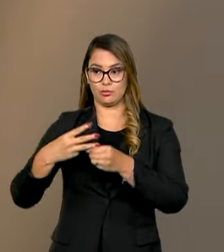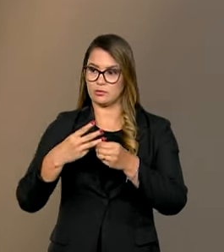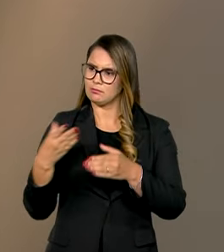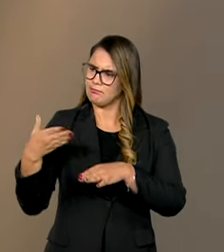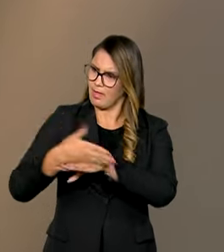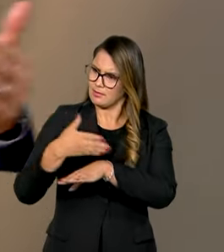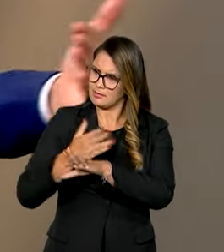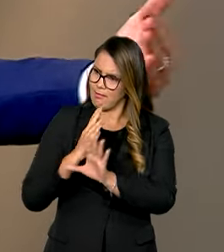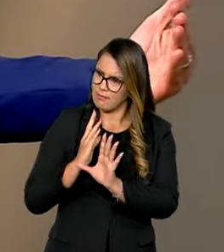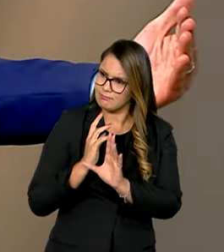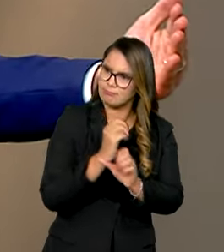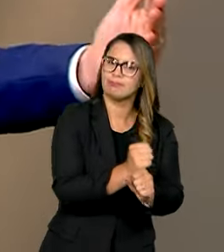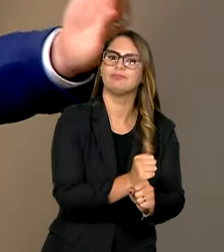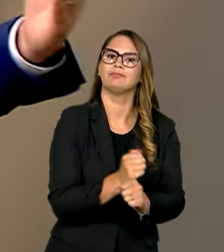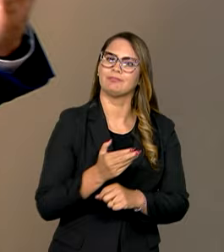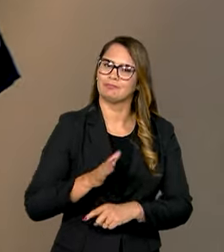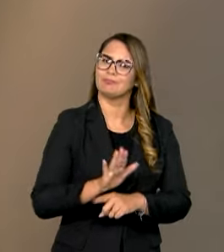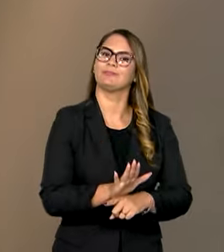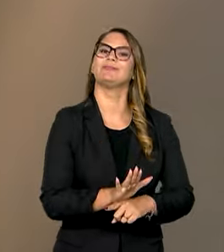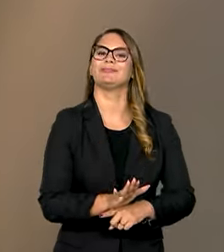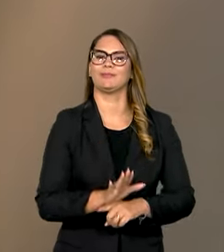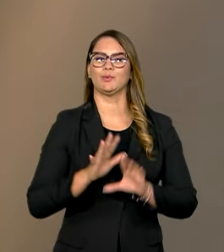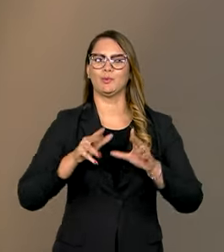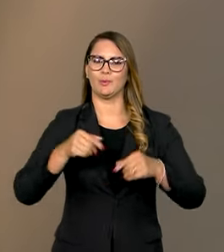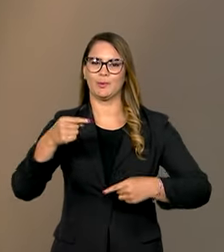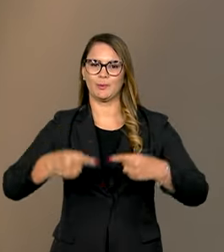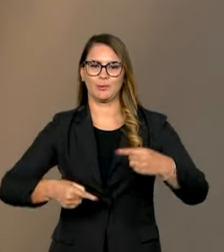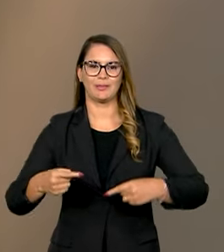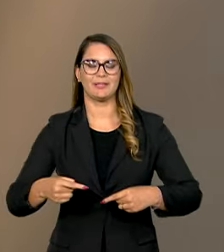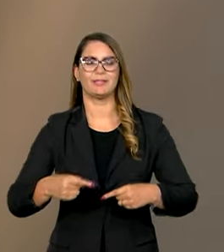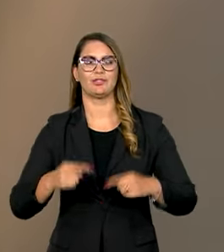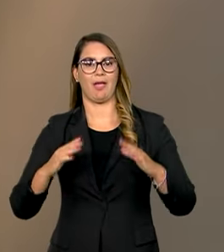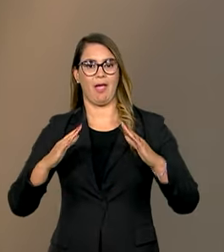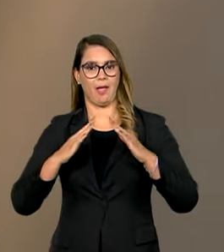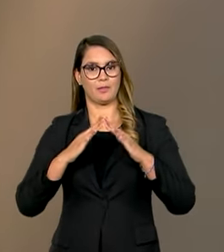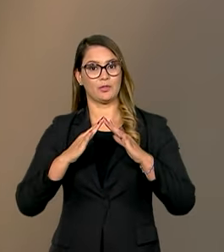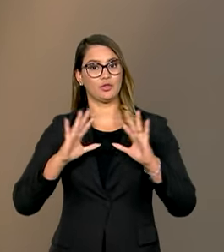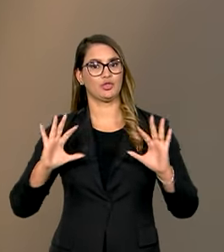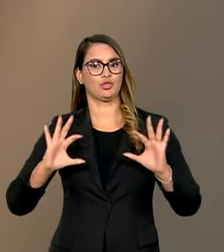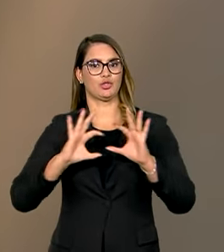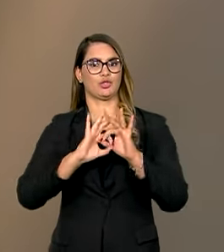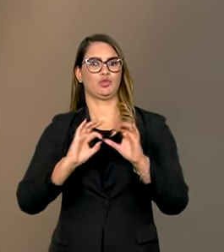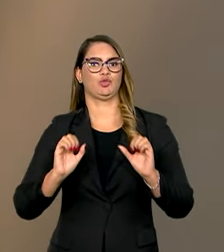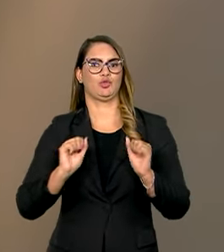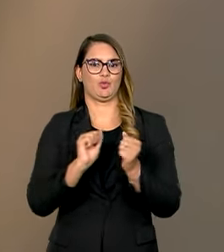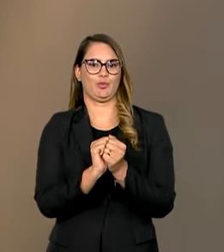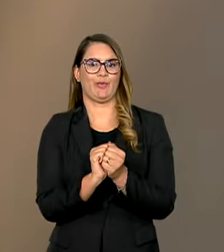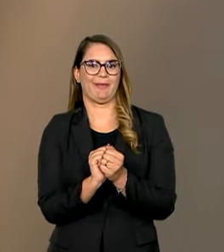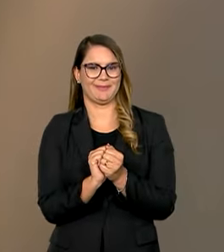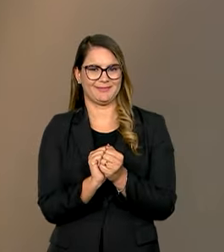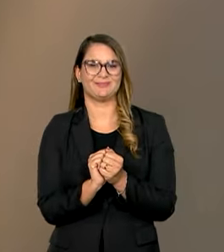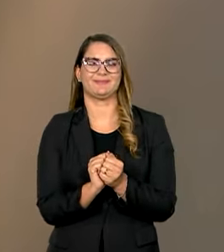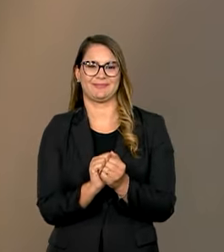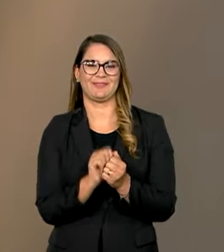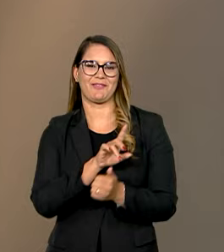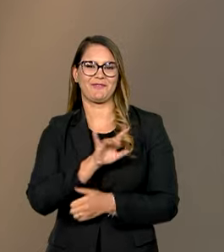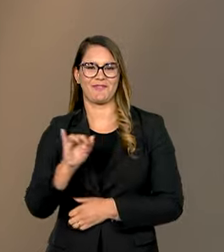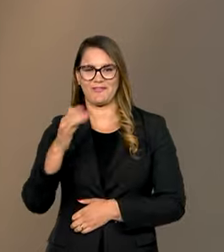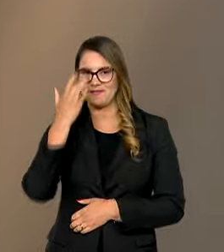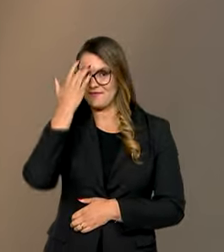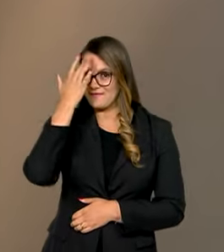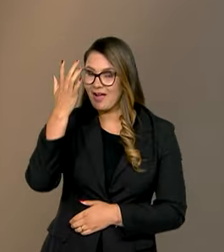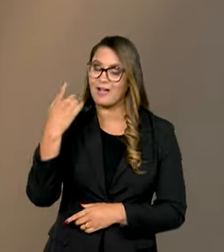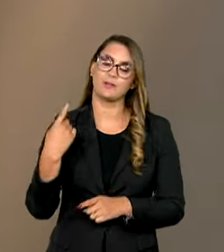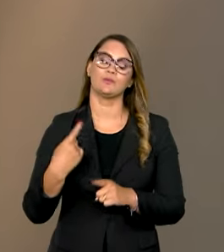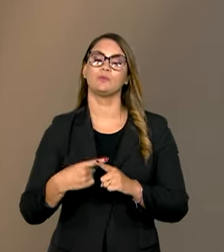programas. Então, todas as políticas habitacionais do país vão estar conjuntas, num único sentido. Com isso, vai facilitar muito mais.